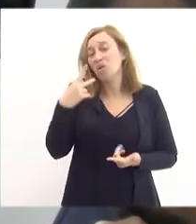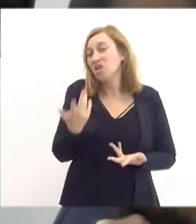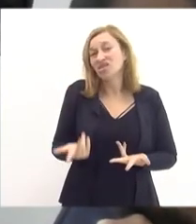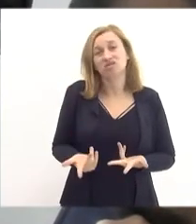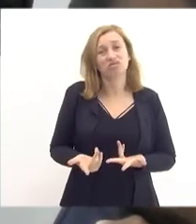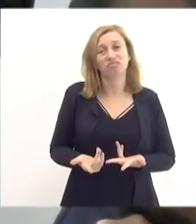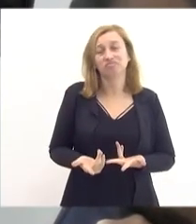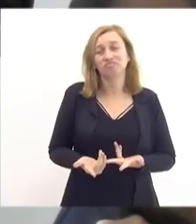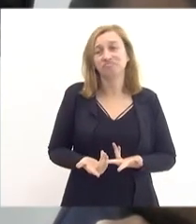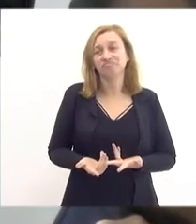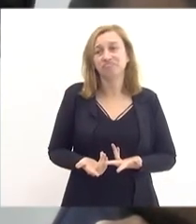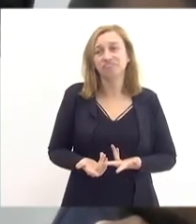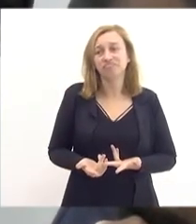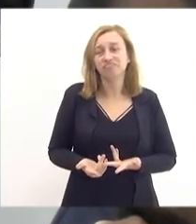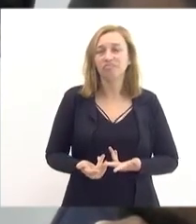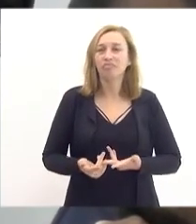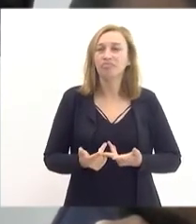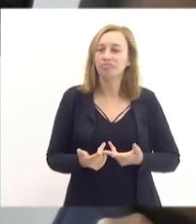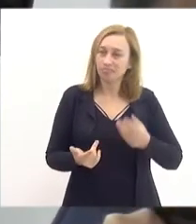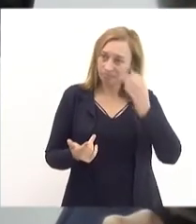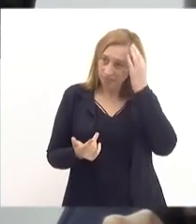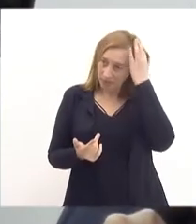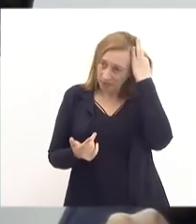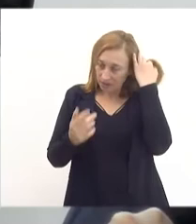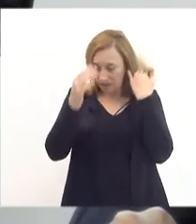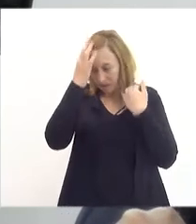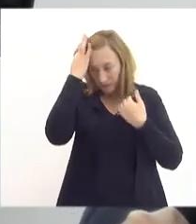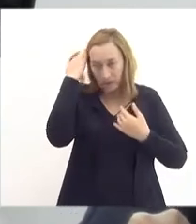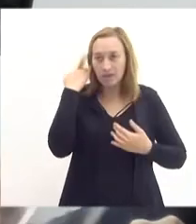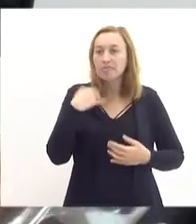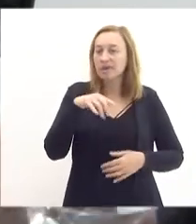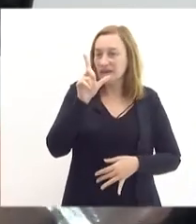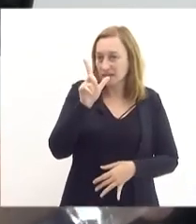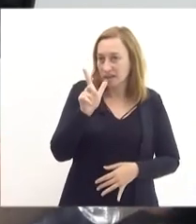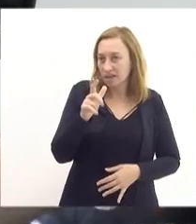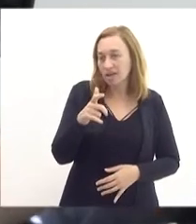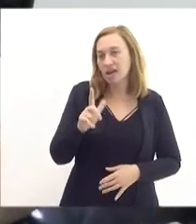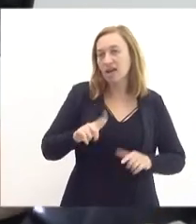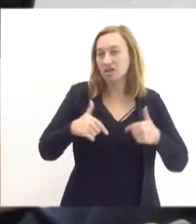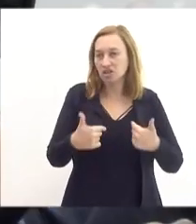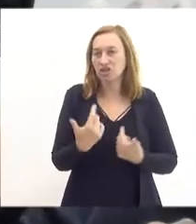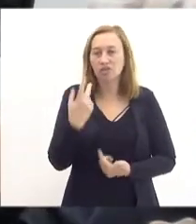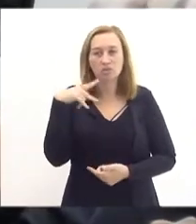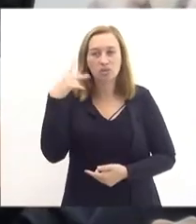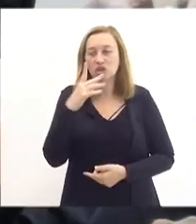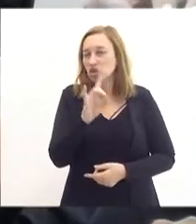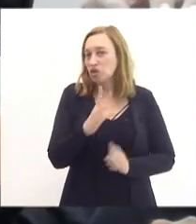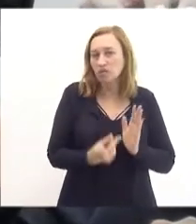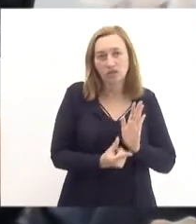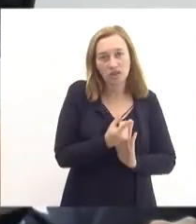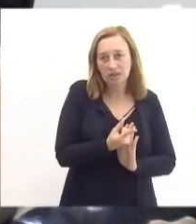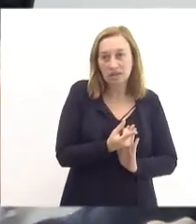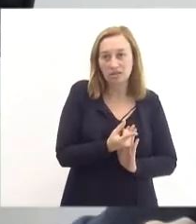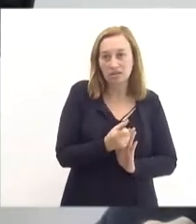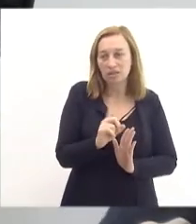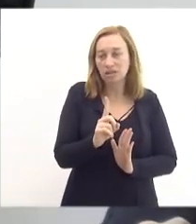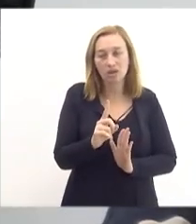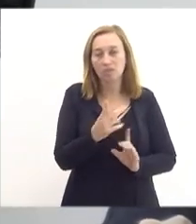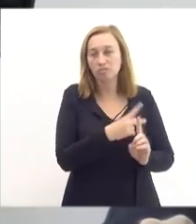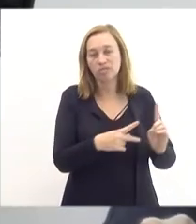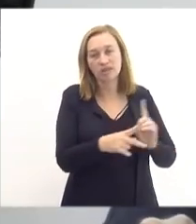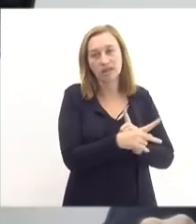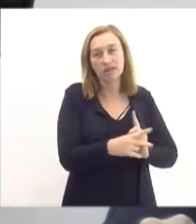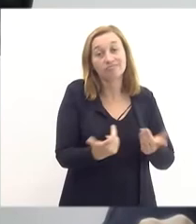Né? E para ser um efeito meramente político, evidentemente só pode ser no financeiro, não pode ser no